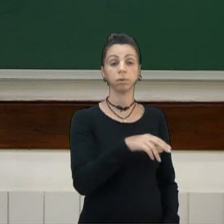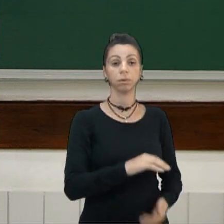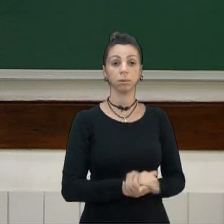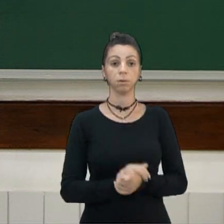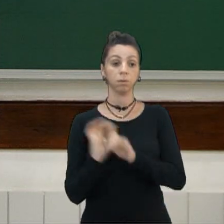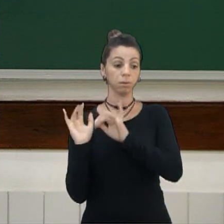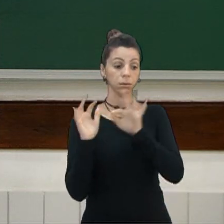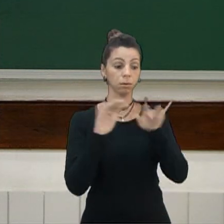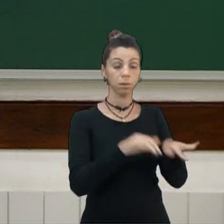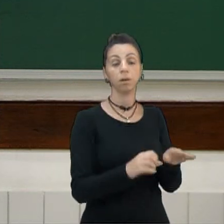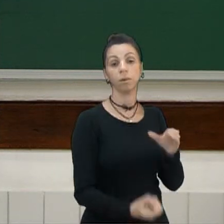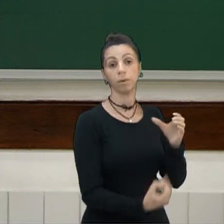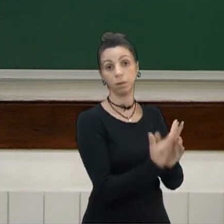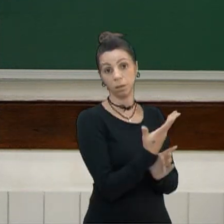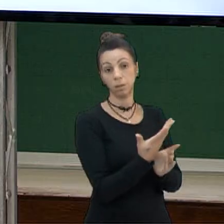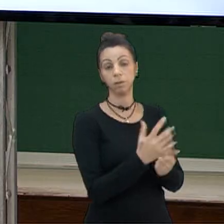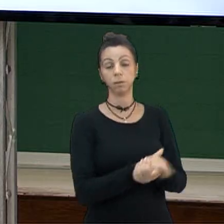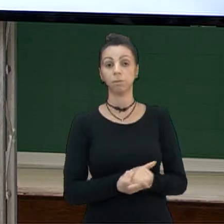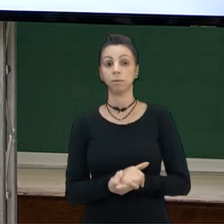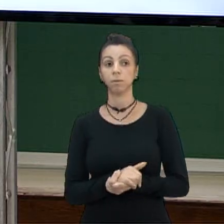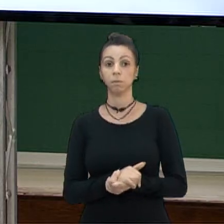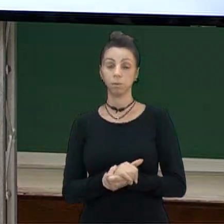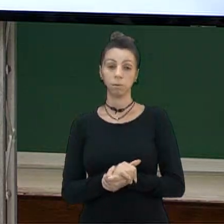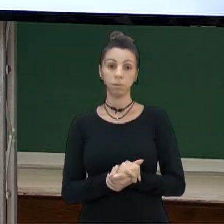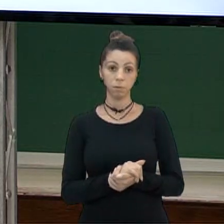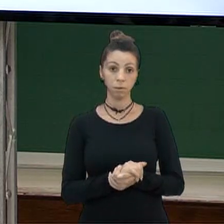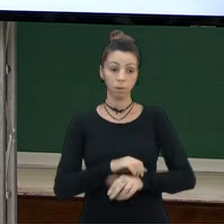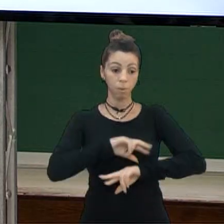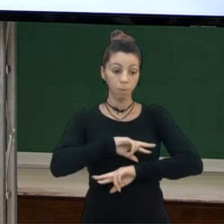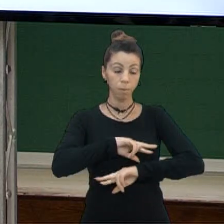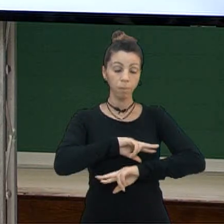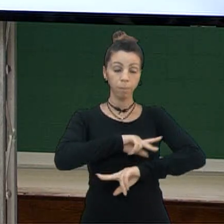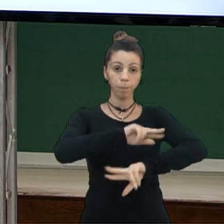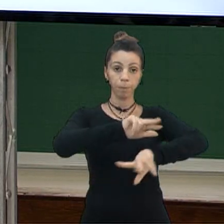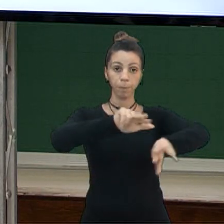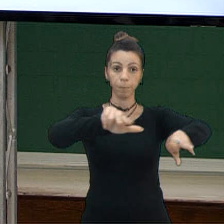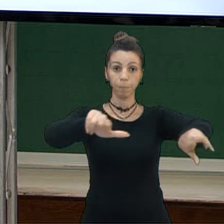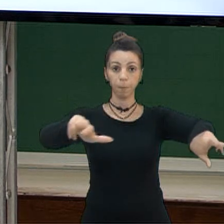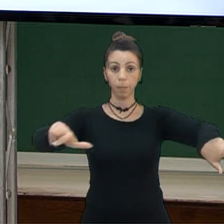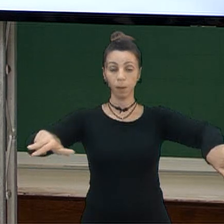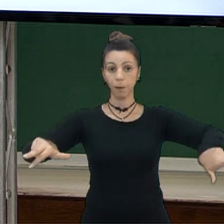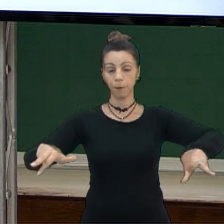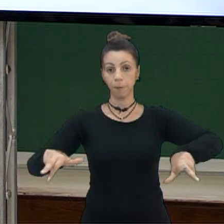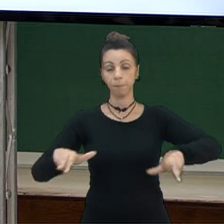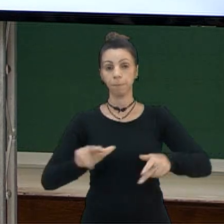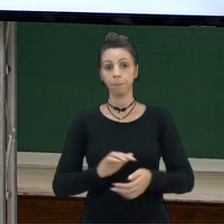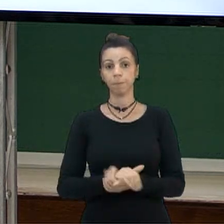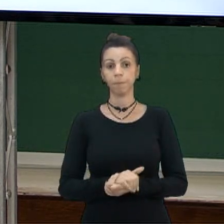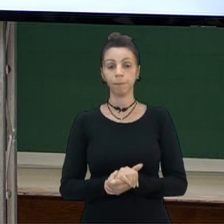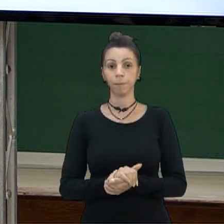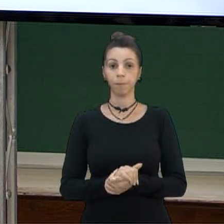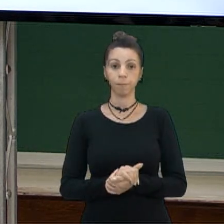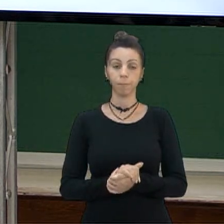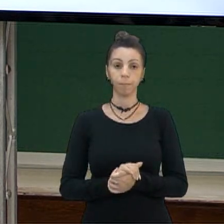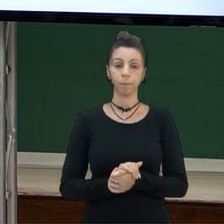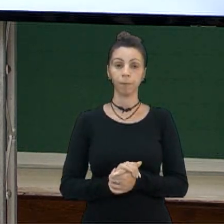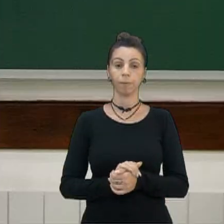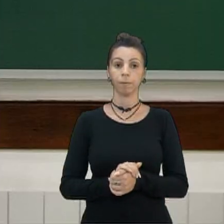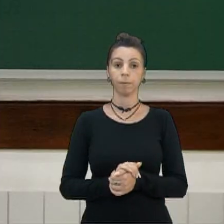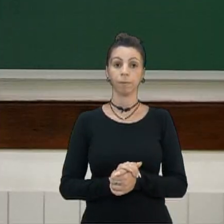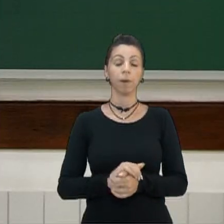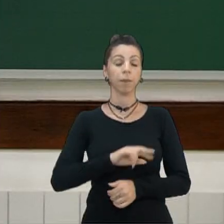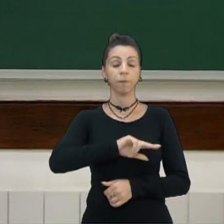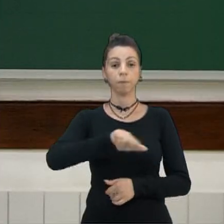diferentes origens. Então, o povo, ele é diverso, ele tem várias etnias no Brasil. Então, por isso